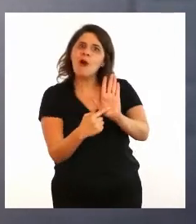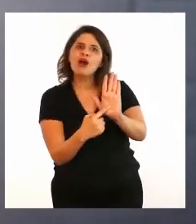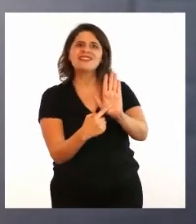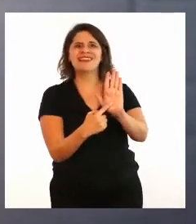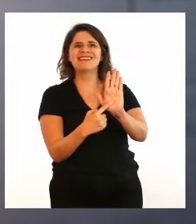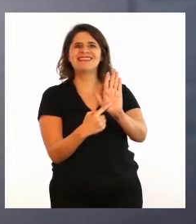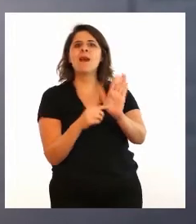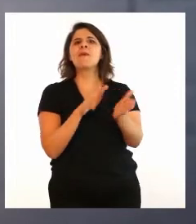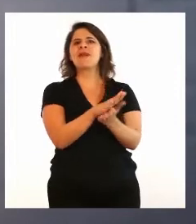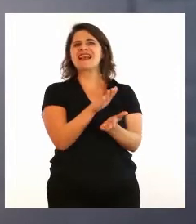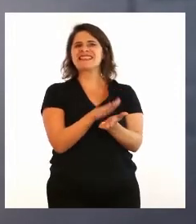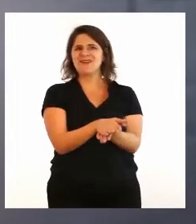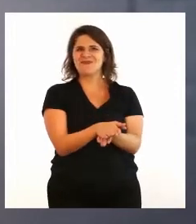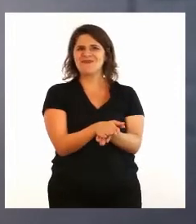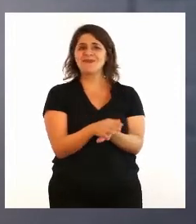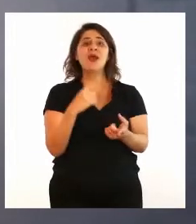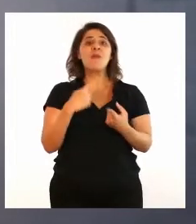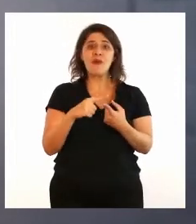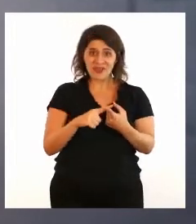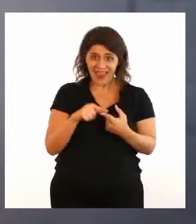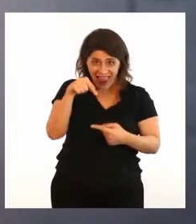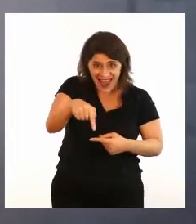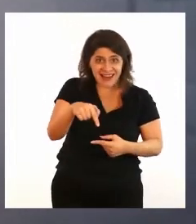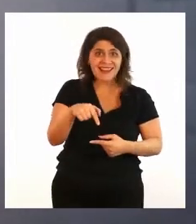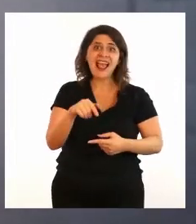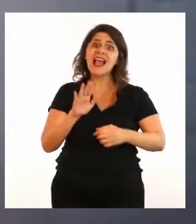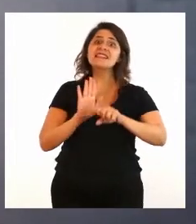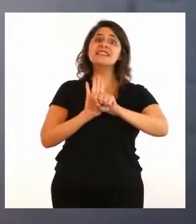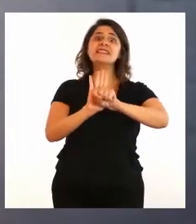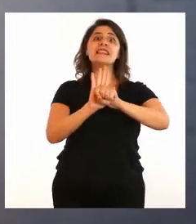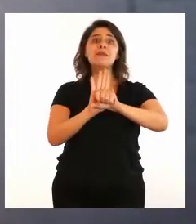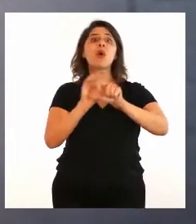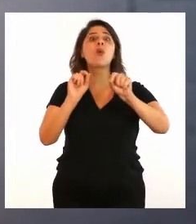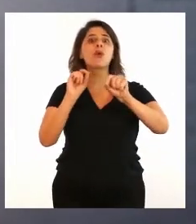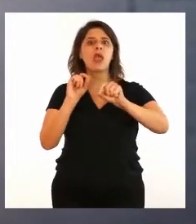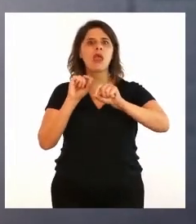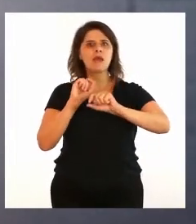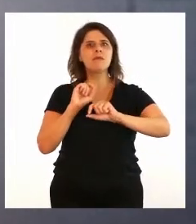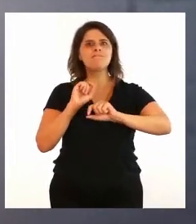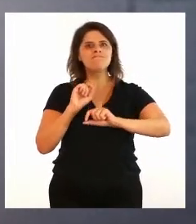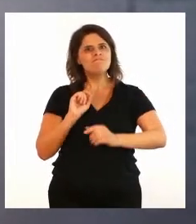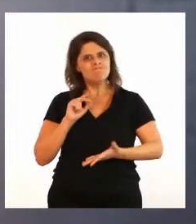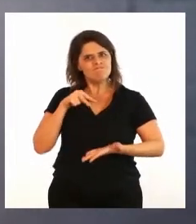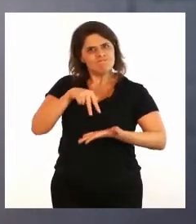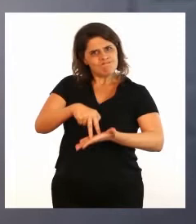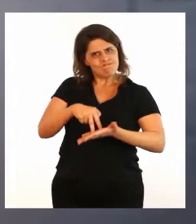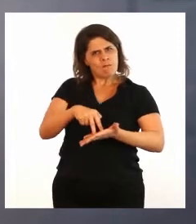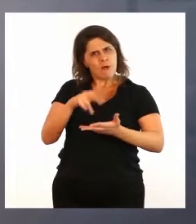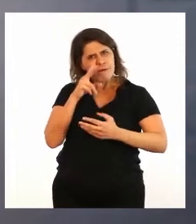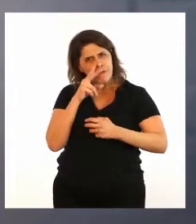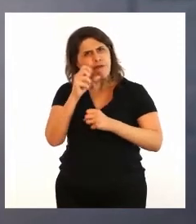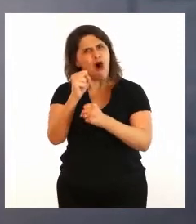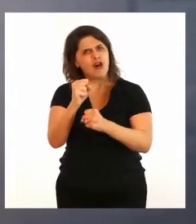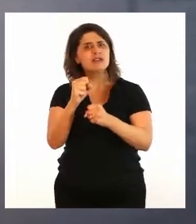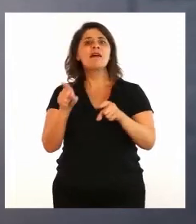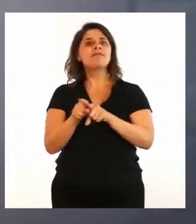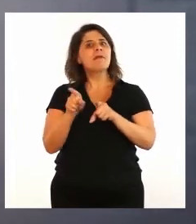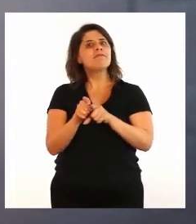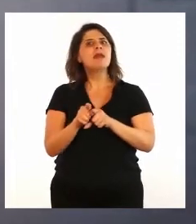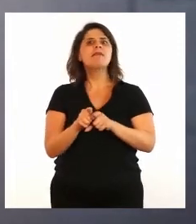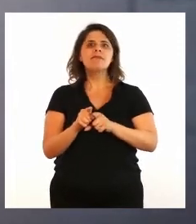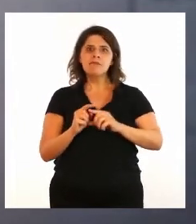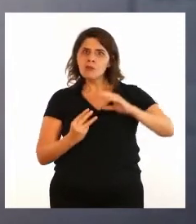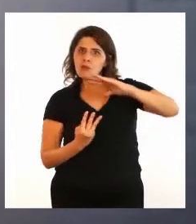Ele se tornou um símbolo da resiliência do Museu Nacional e um símbolo também da sua